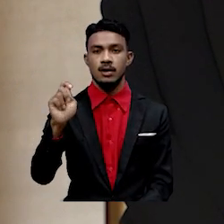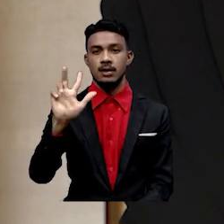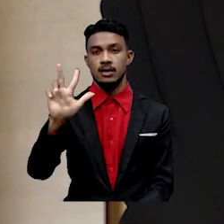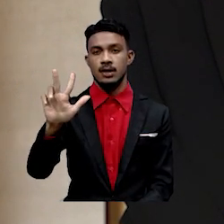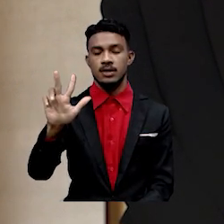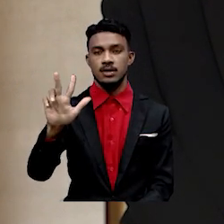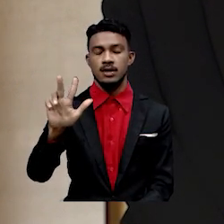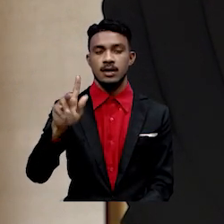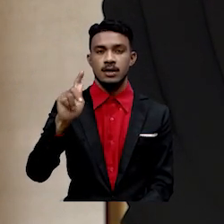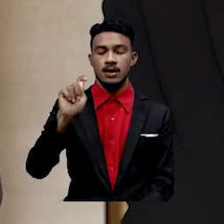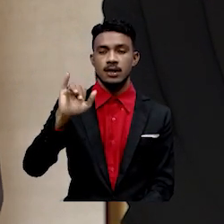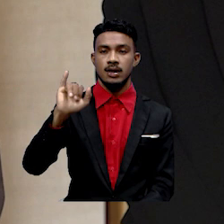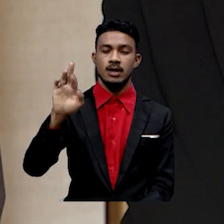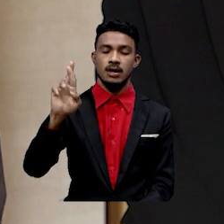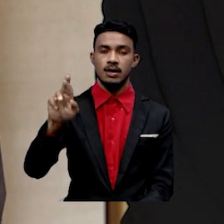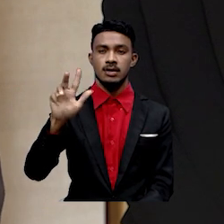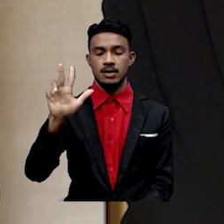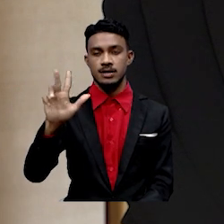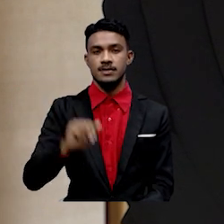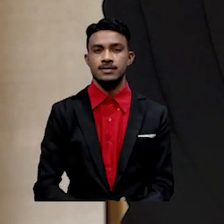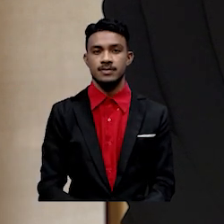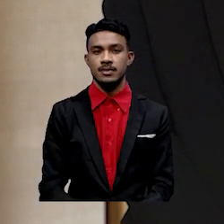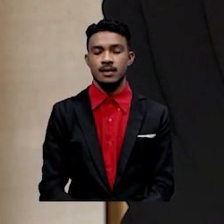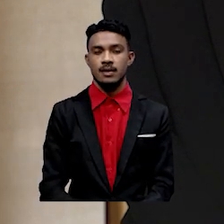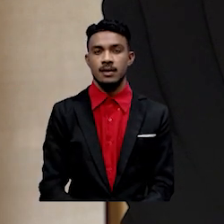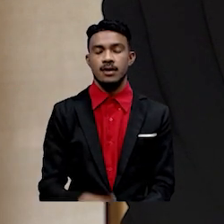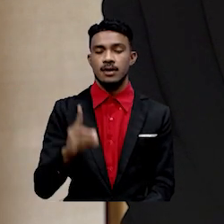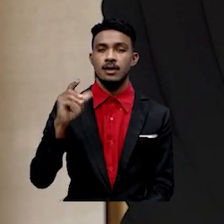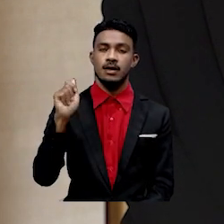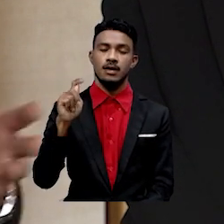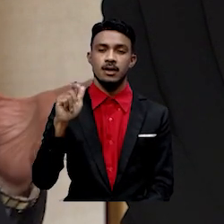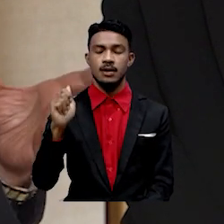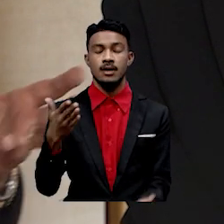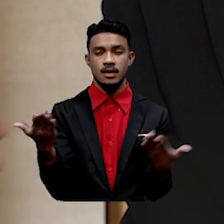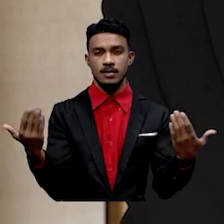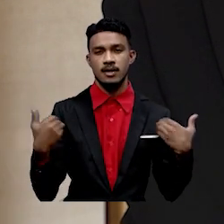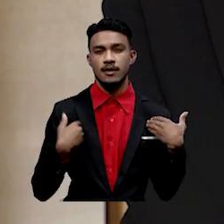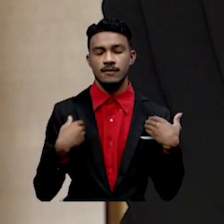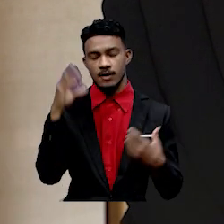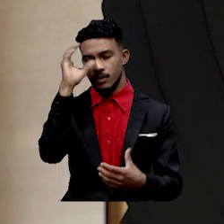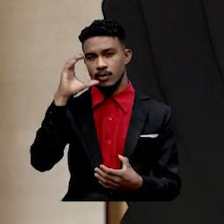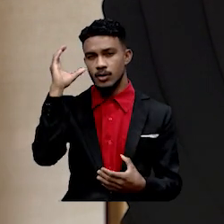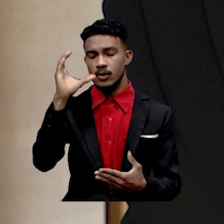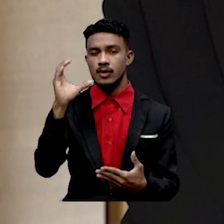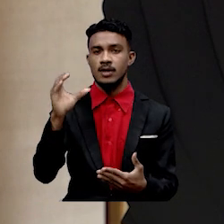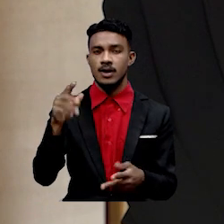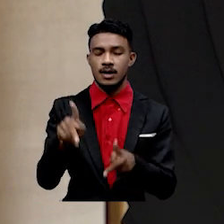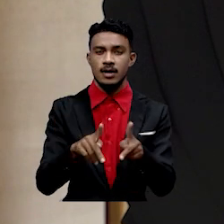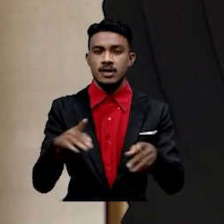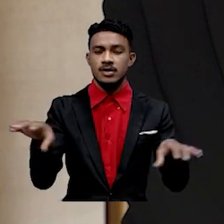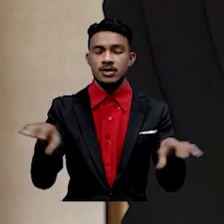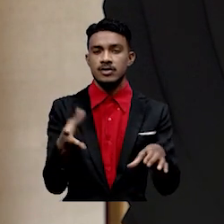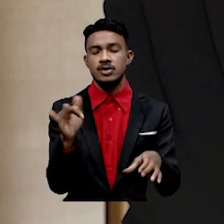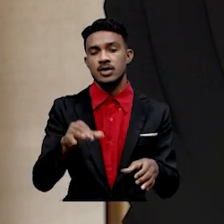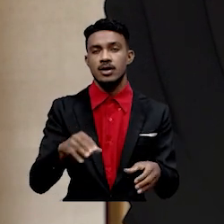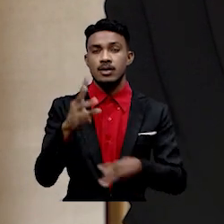tier tiga tier 3 data center ne be se buka mos empresa bobot o si